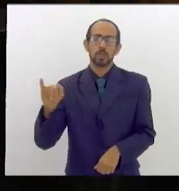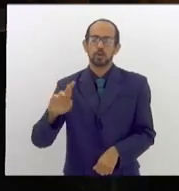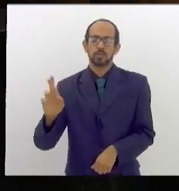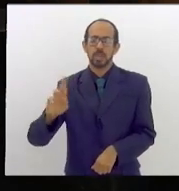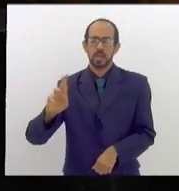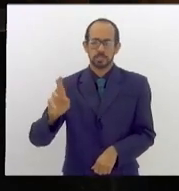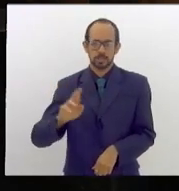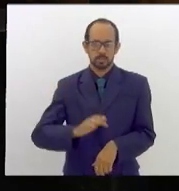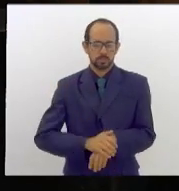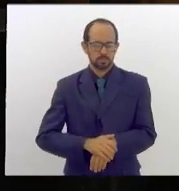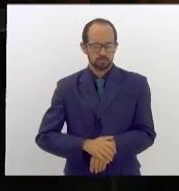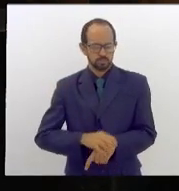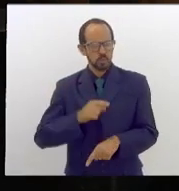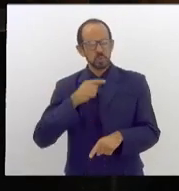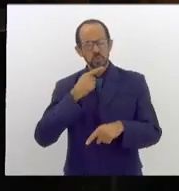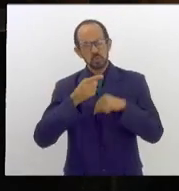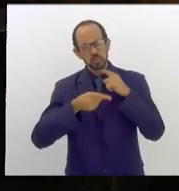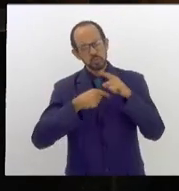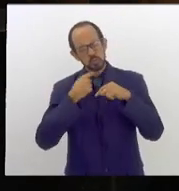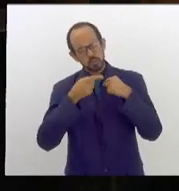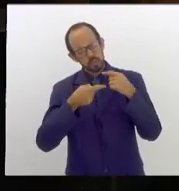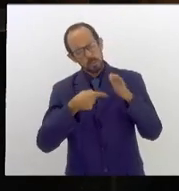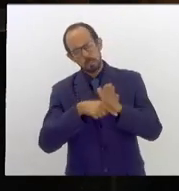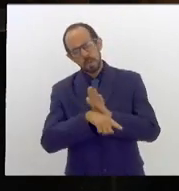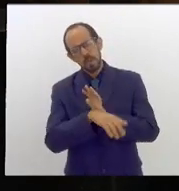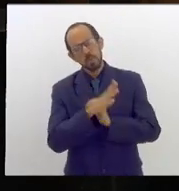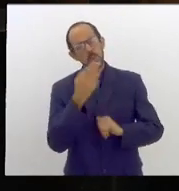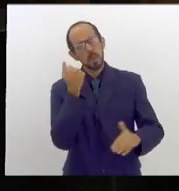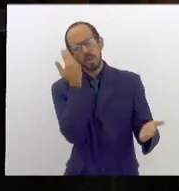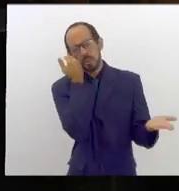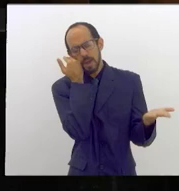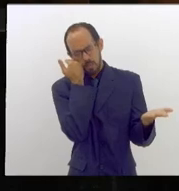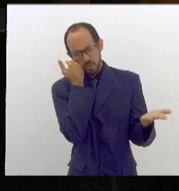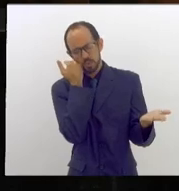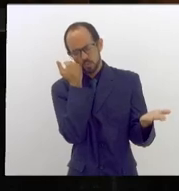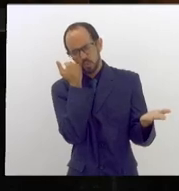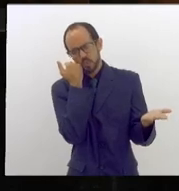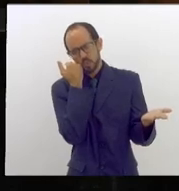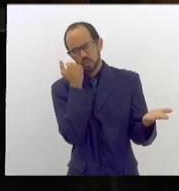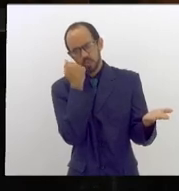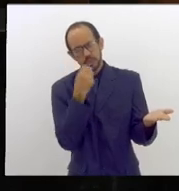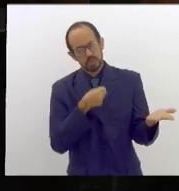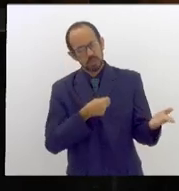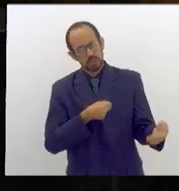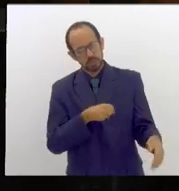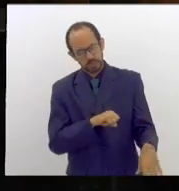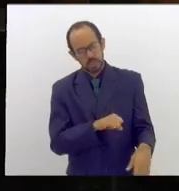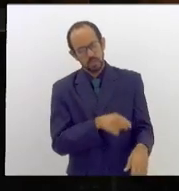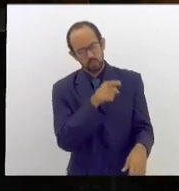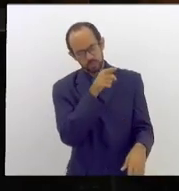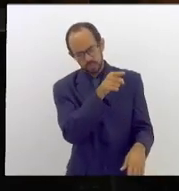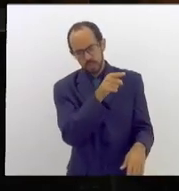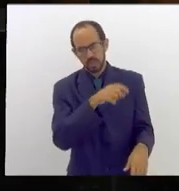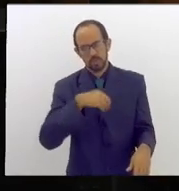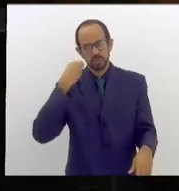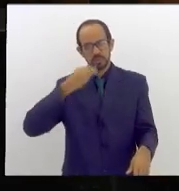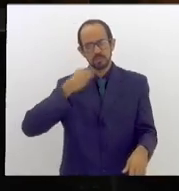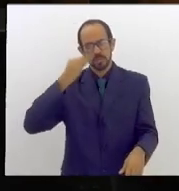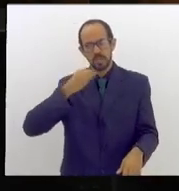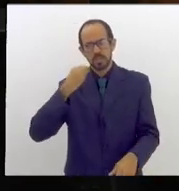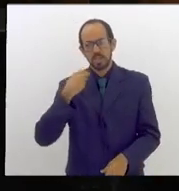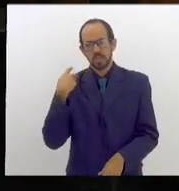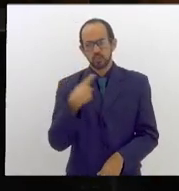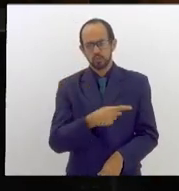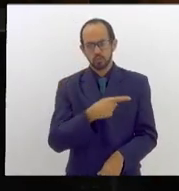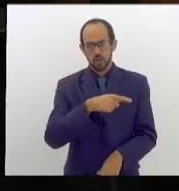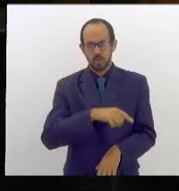será Deputado Eliomar Coelho que vossa excelência com a sua longa experiência